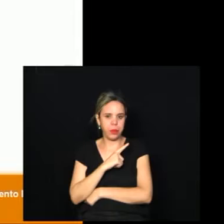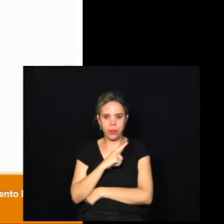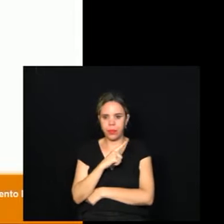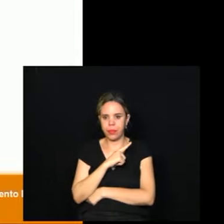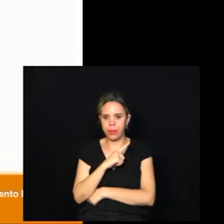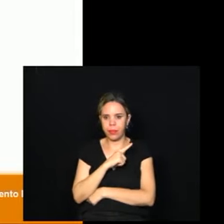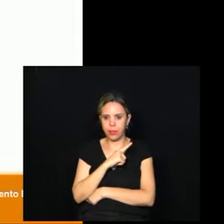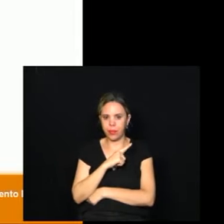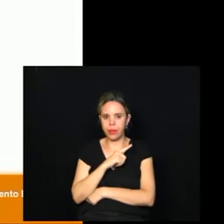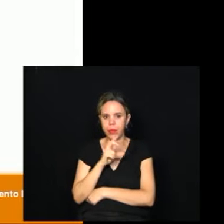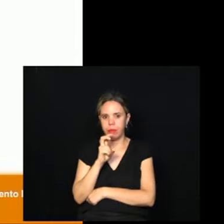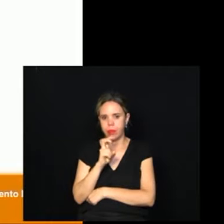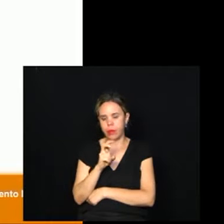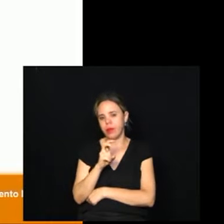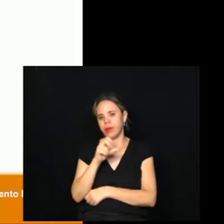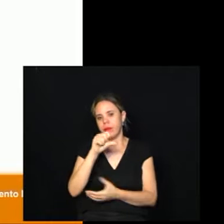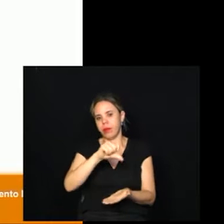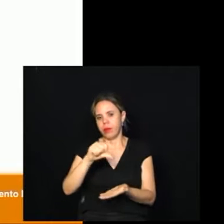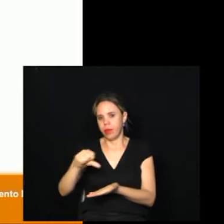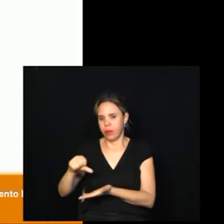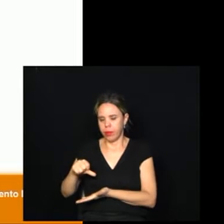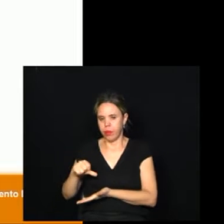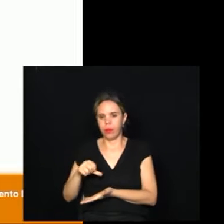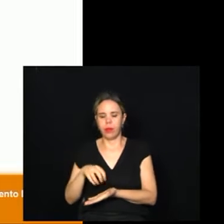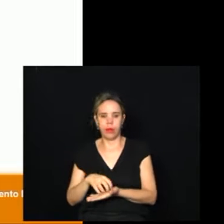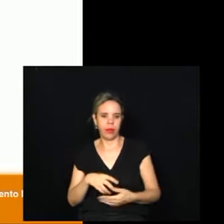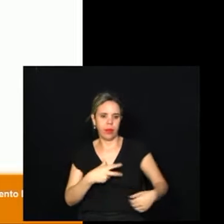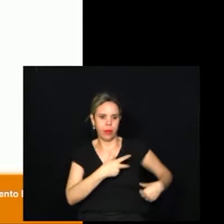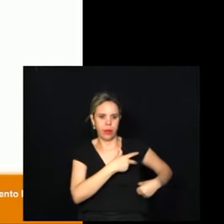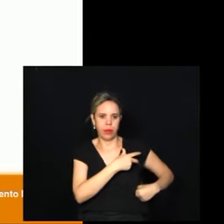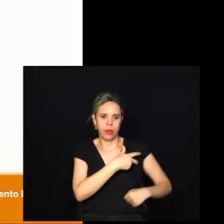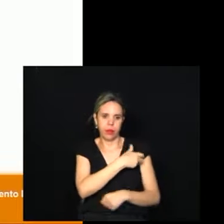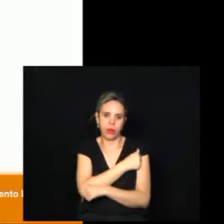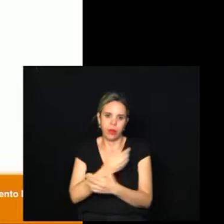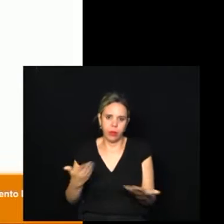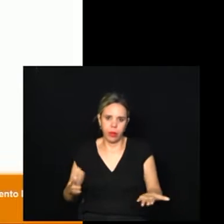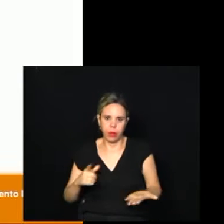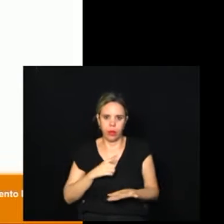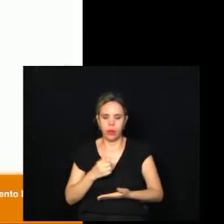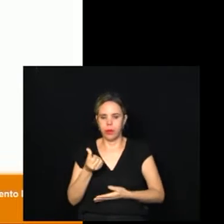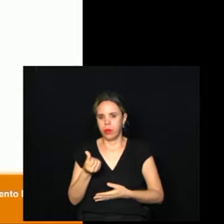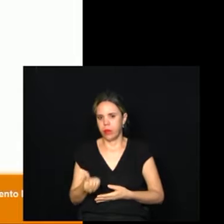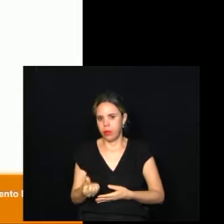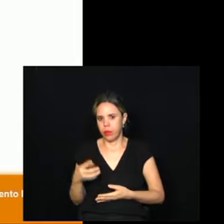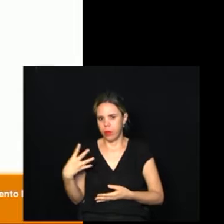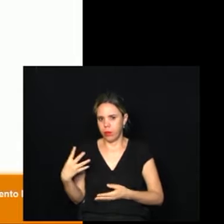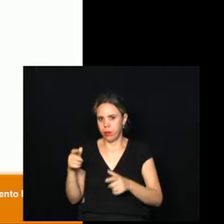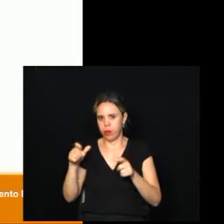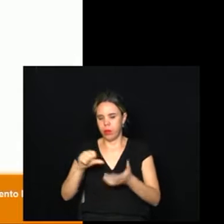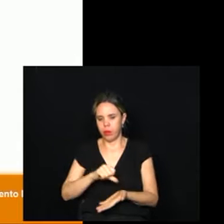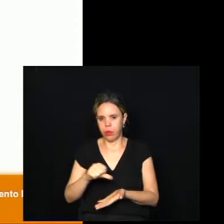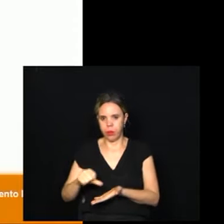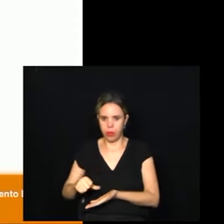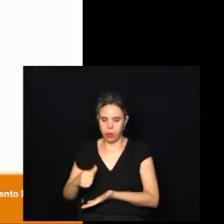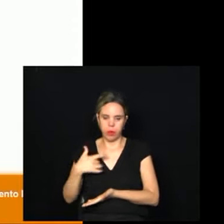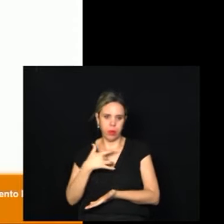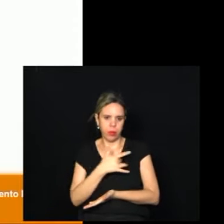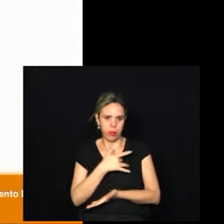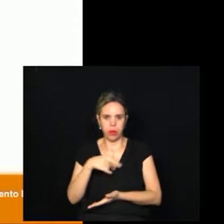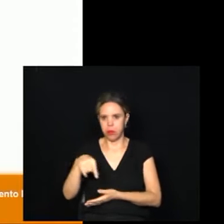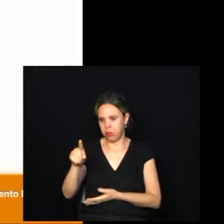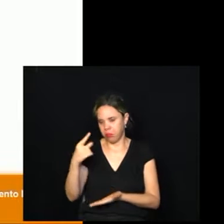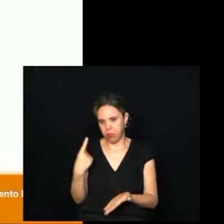aqueles 5 locais, os centros de vacinação. Agora nós temos 64 postos de saúde. A pessoa